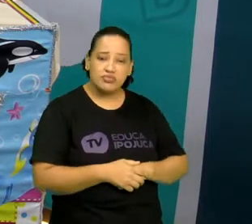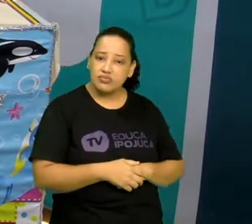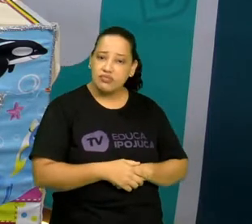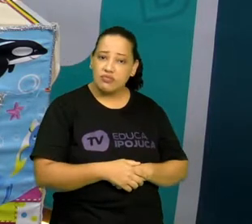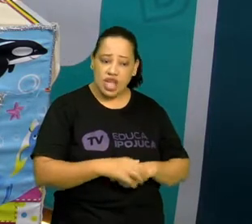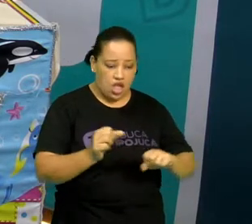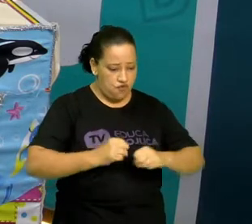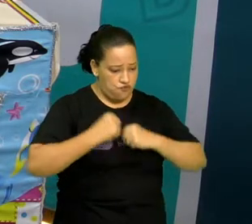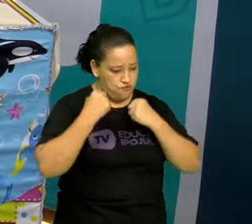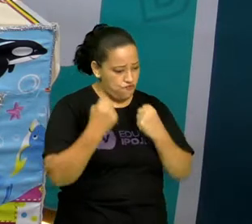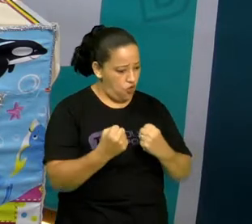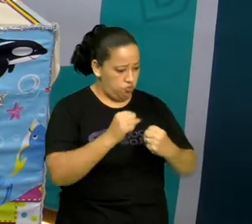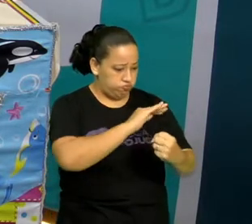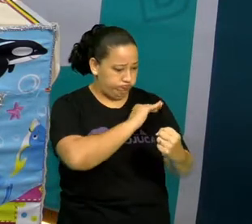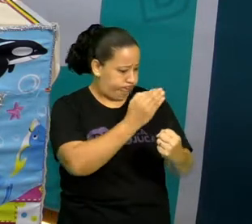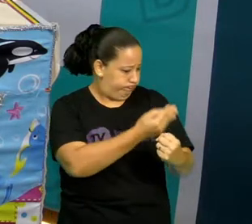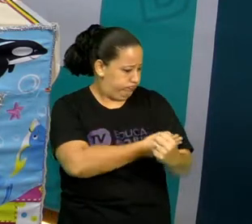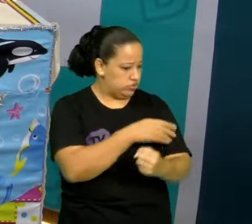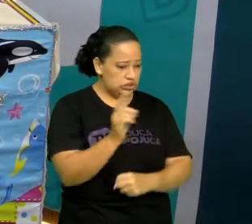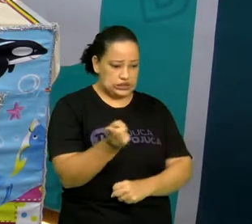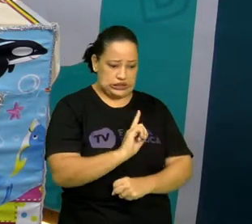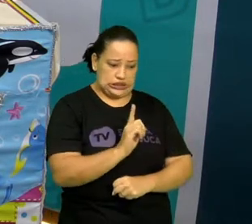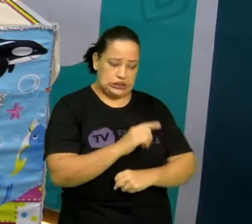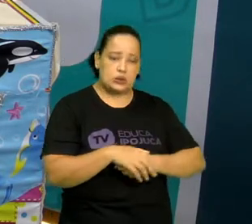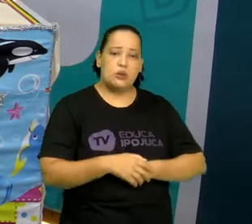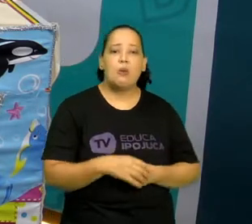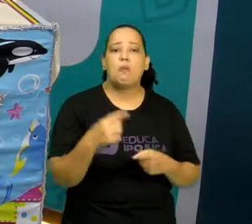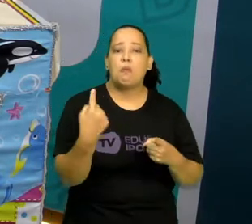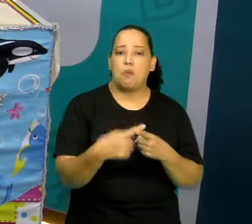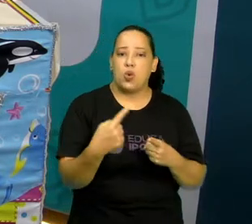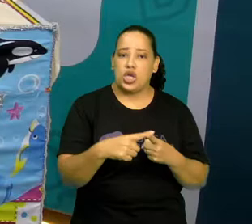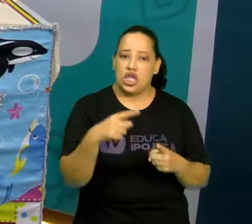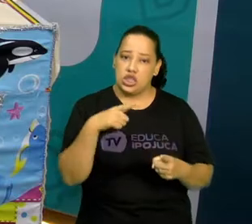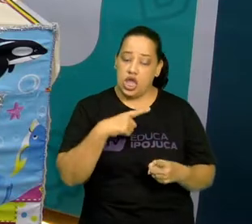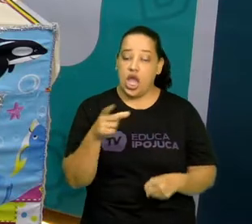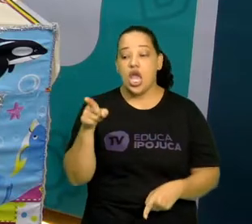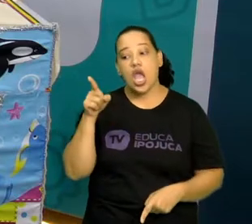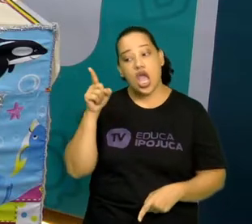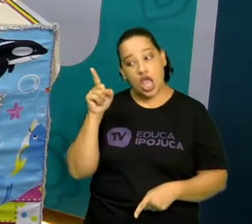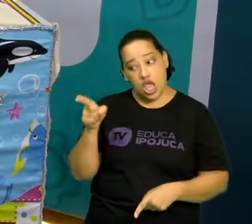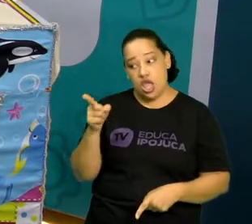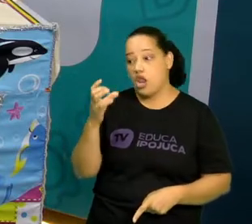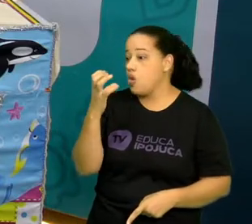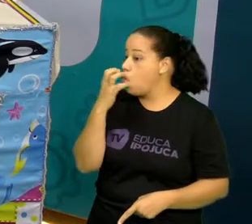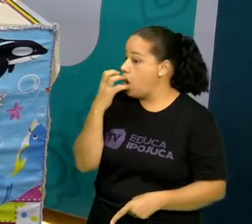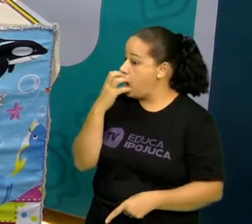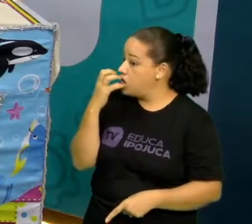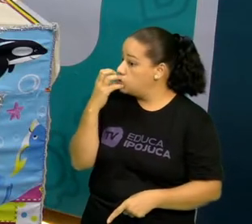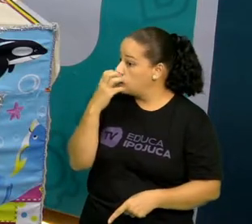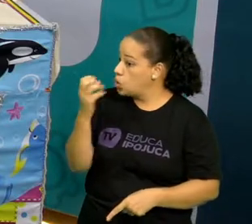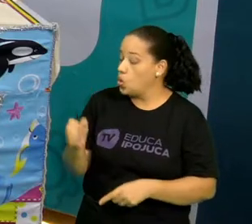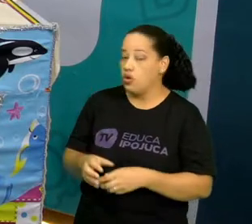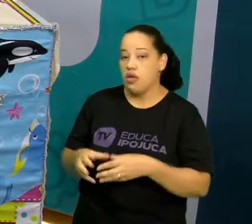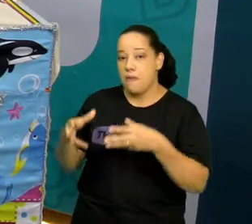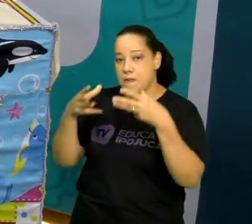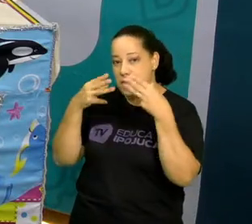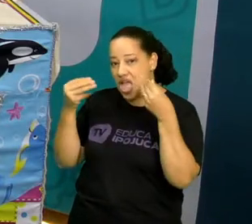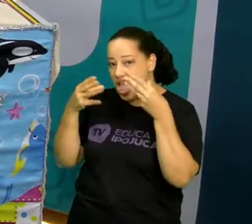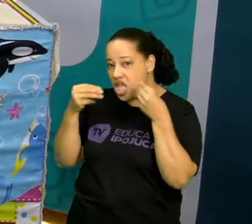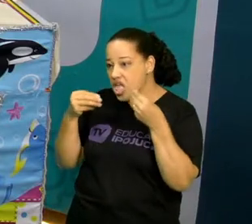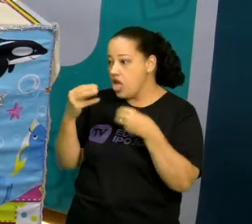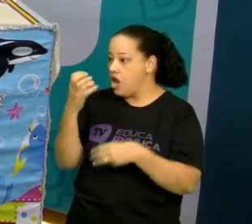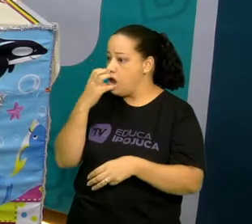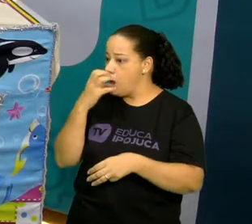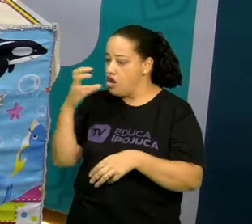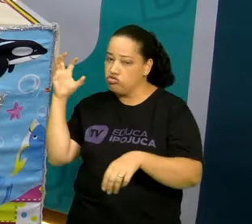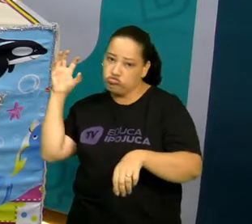Não sou tão forte. Porque tem o cão que é mais forte, que morde o gato. Ah, meu Deus,